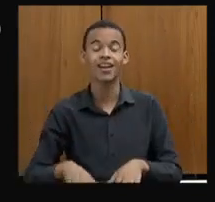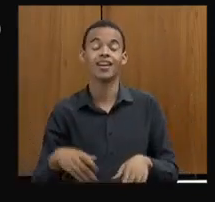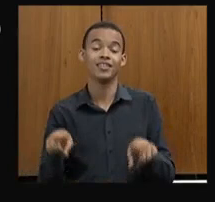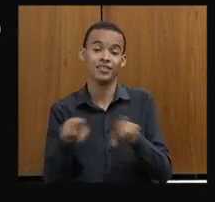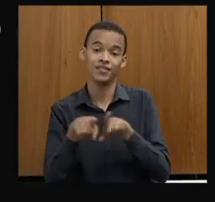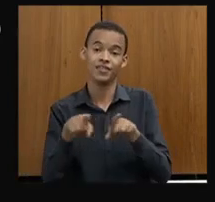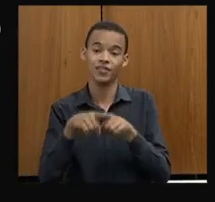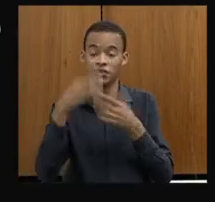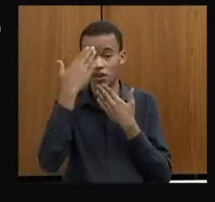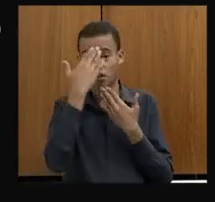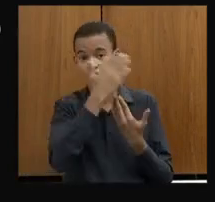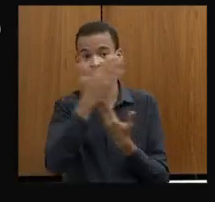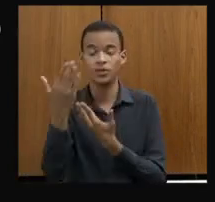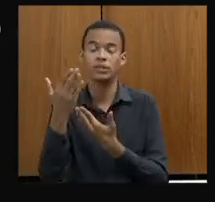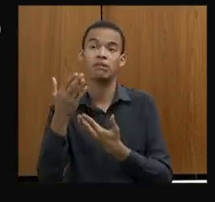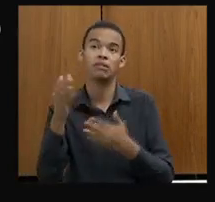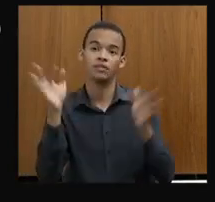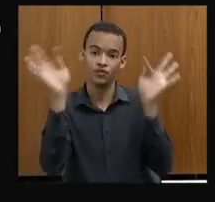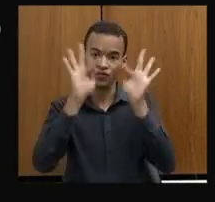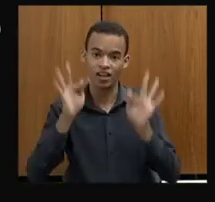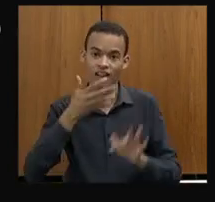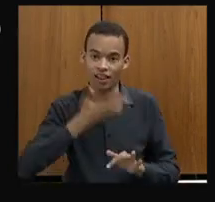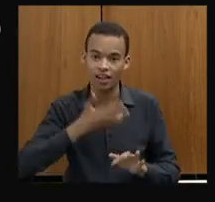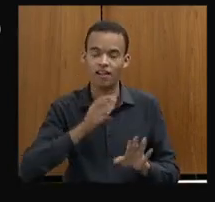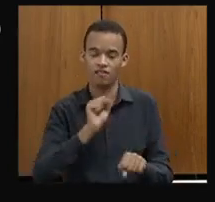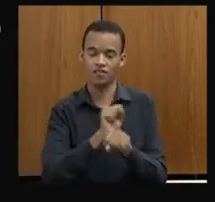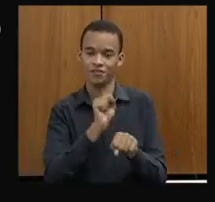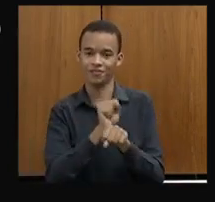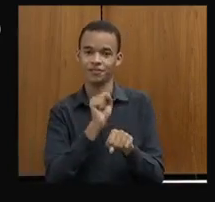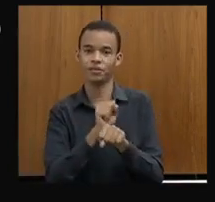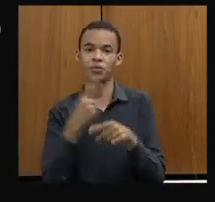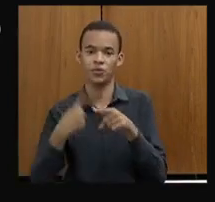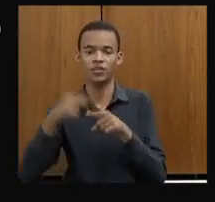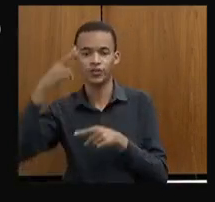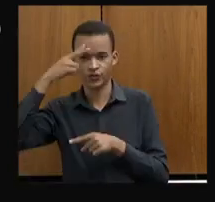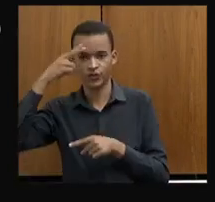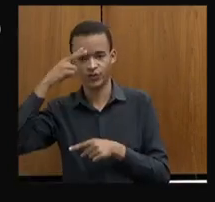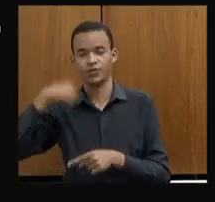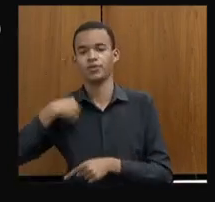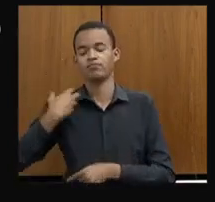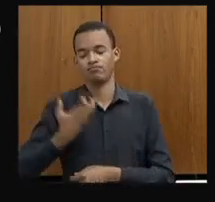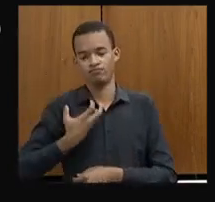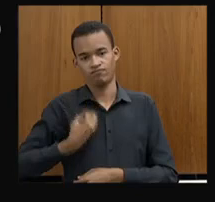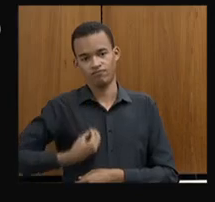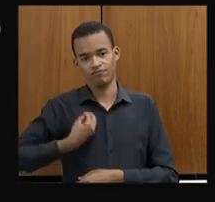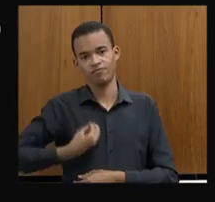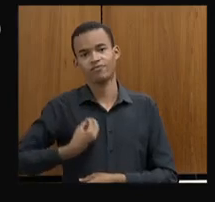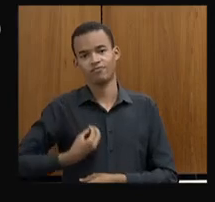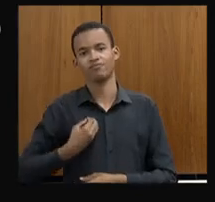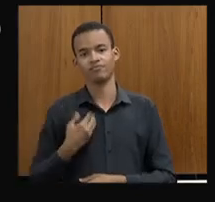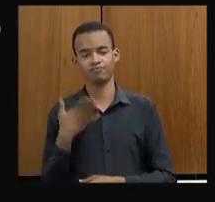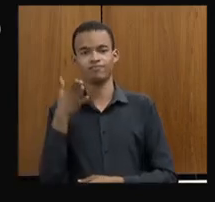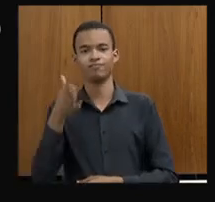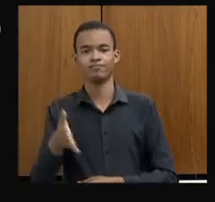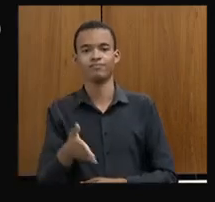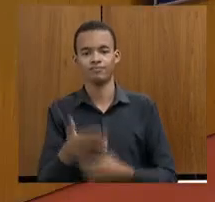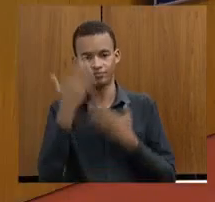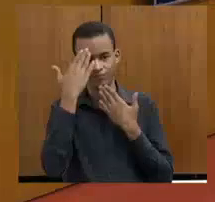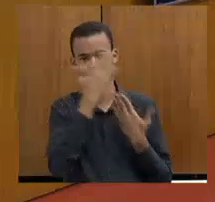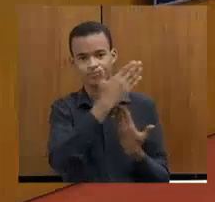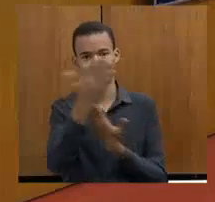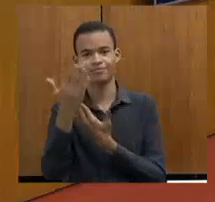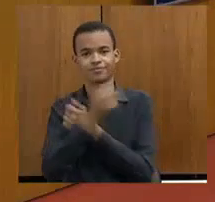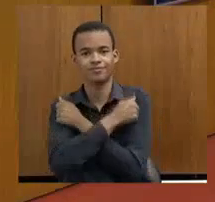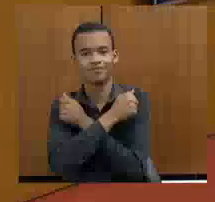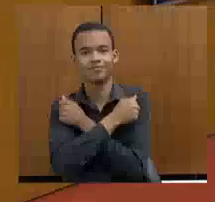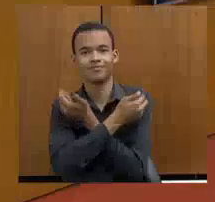se Deus quiser estaremos juntos aí segunda-feira na difamação um grande abraço um abraço querida amiga e feliz